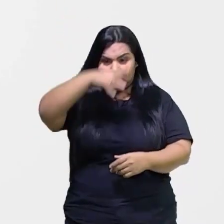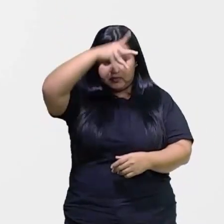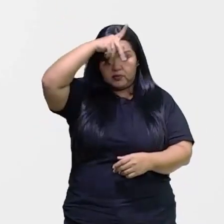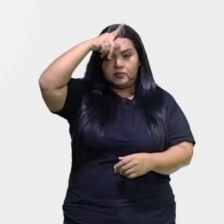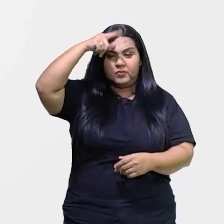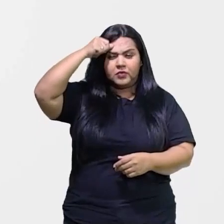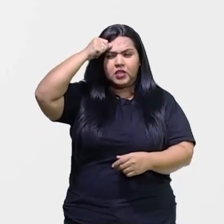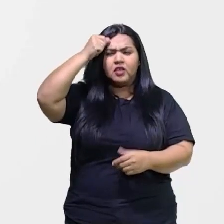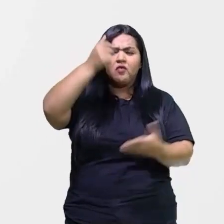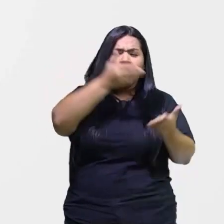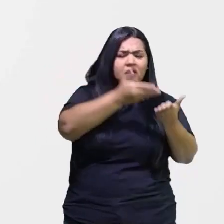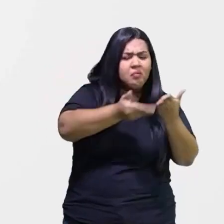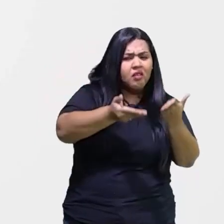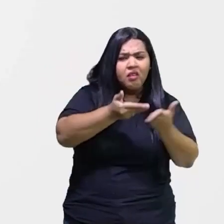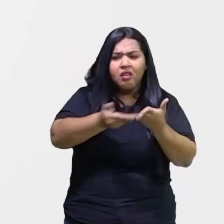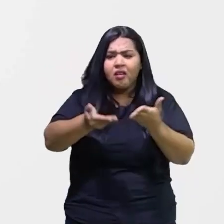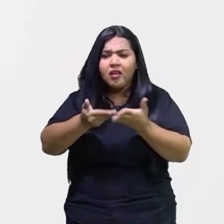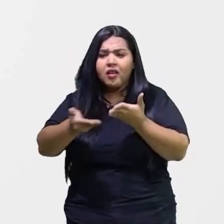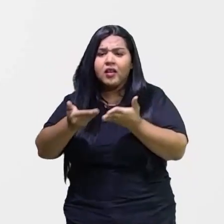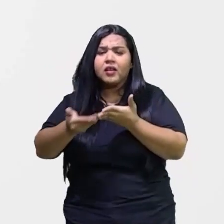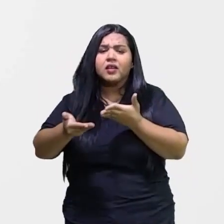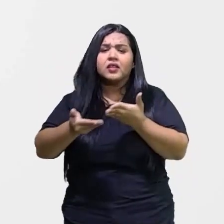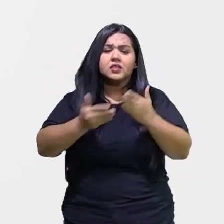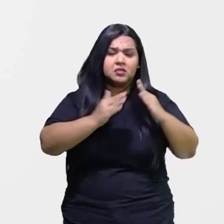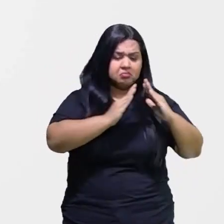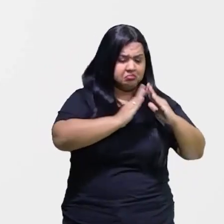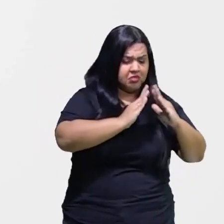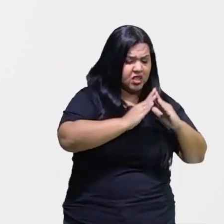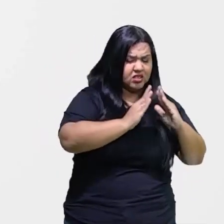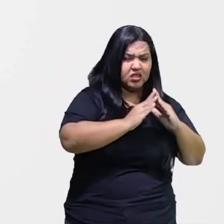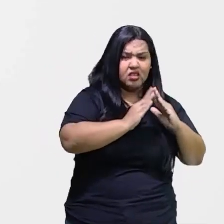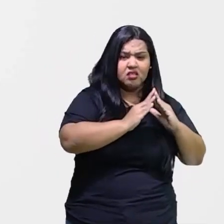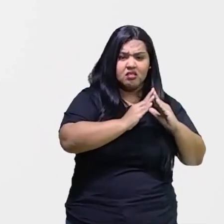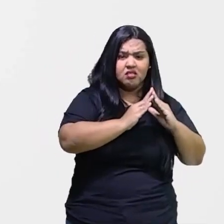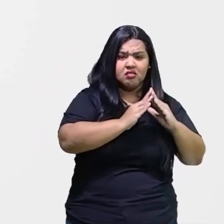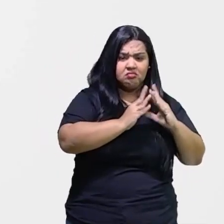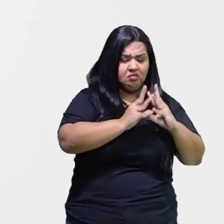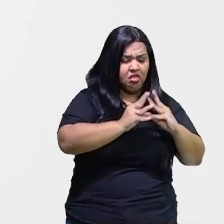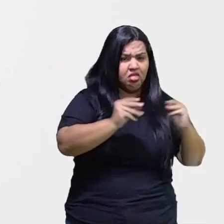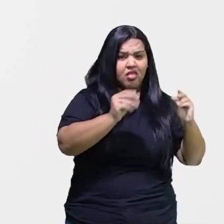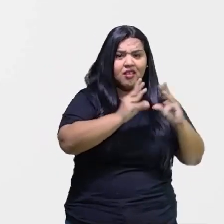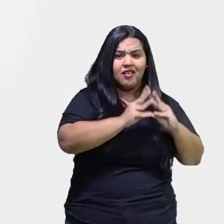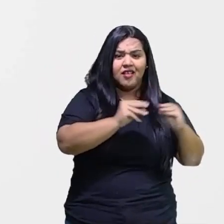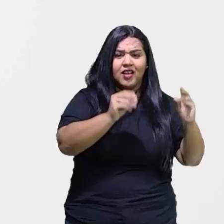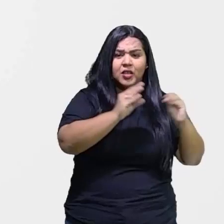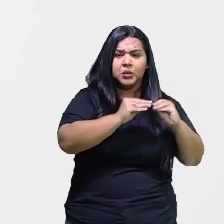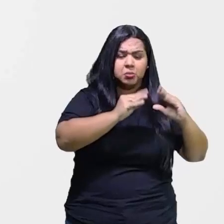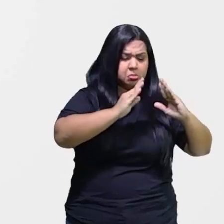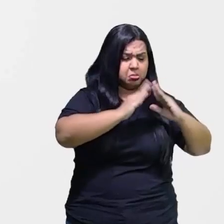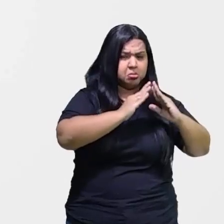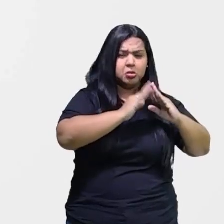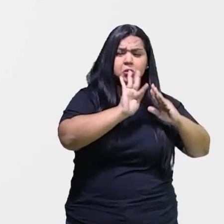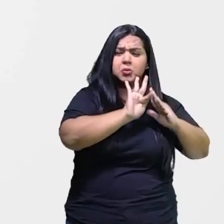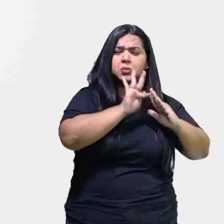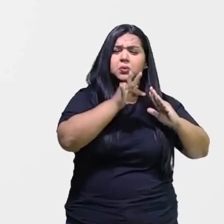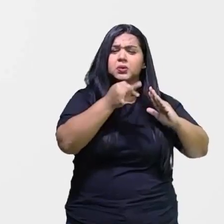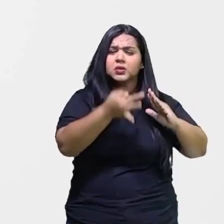Manaus vai perdendo as casinhas de taipa com telhados.